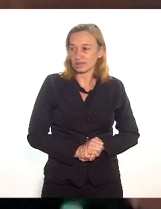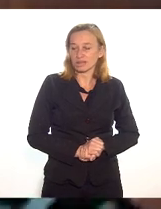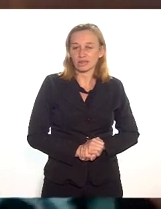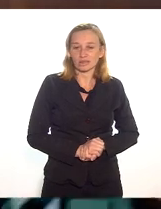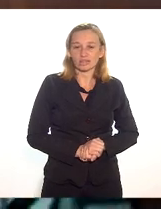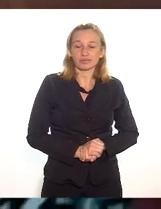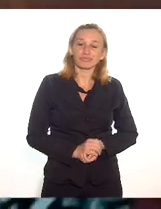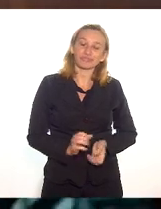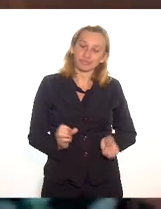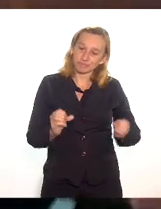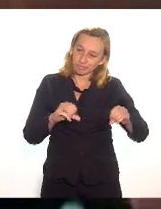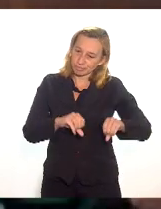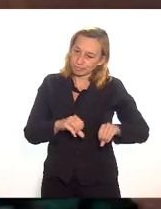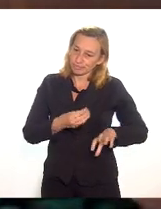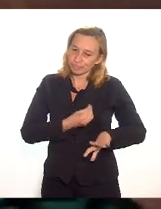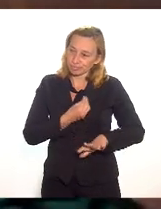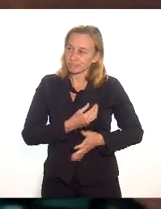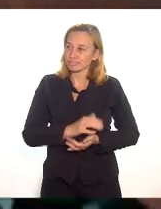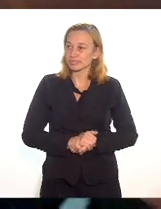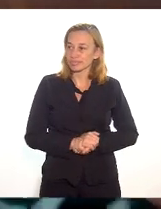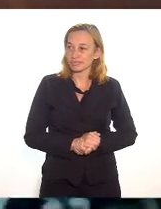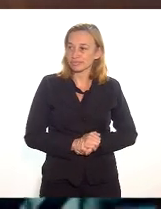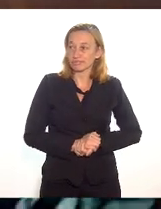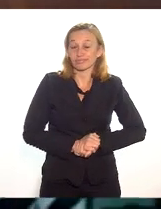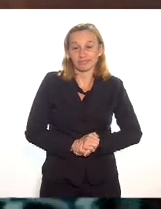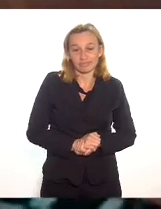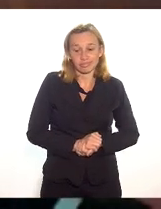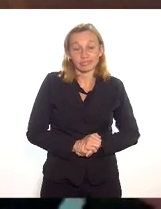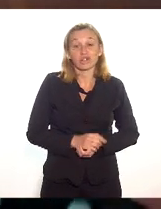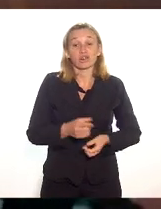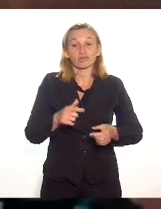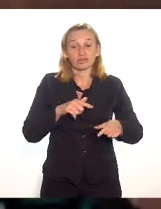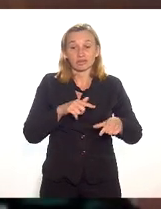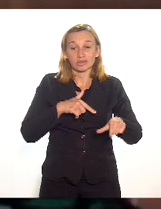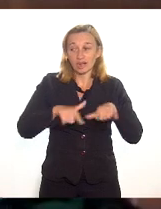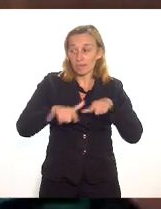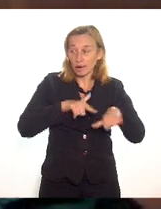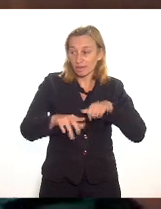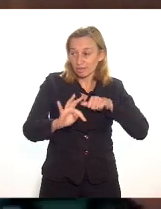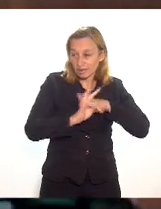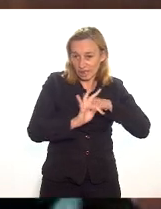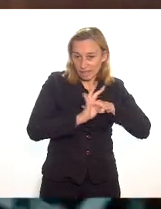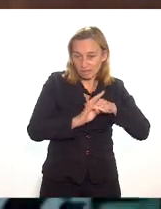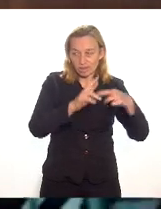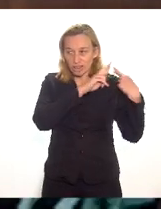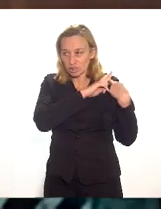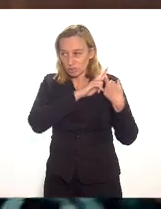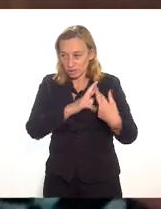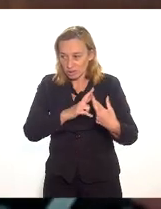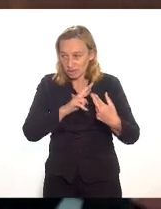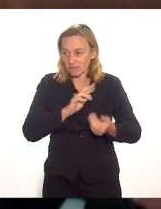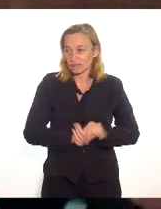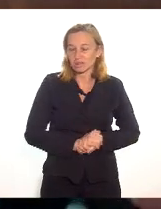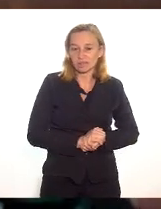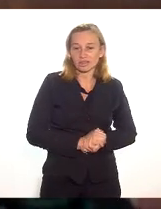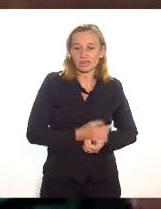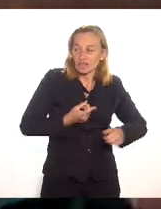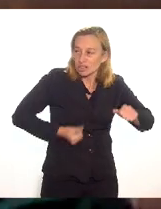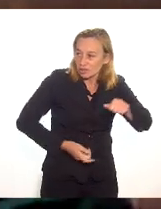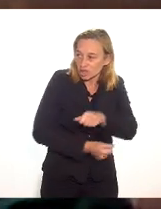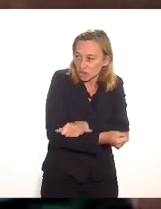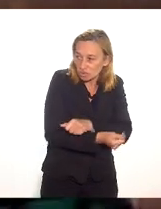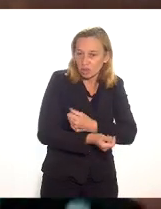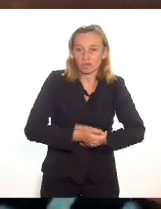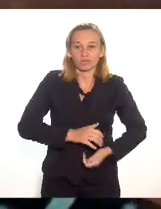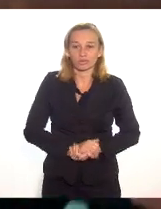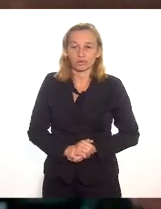precária. Que a gente garanta que haja um trabalho técnico responsável, que haja reinvestimento dos